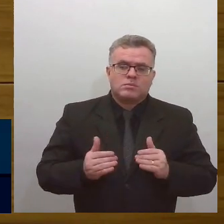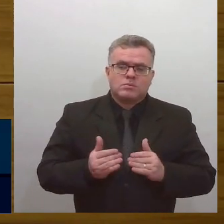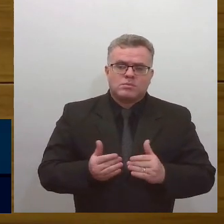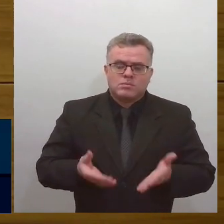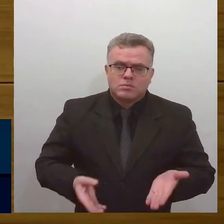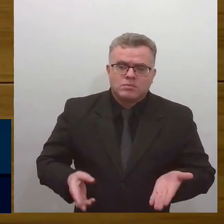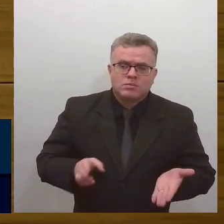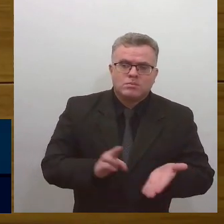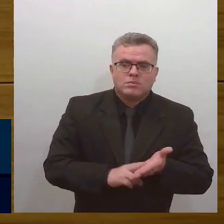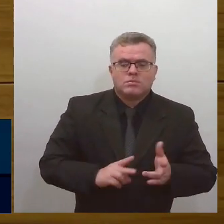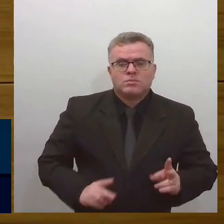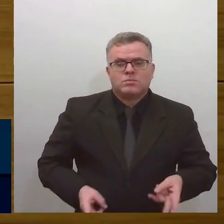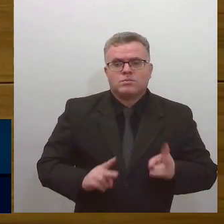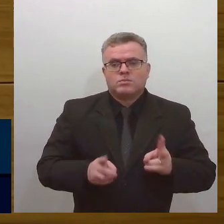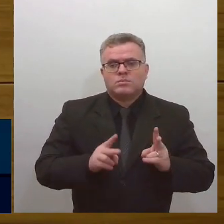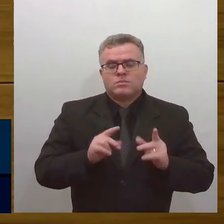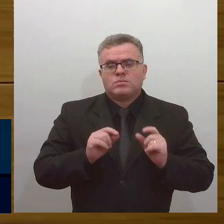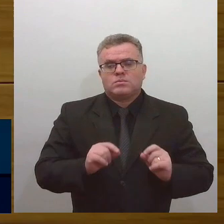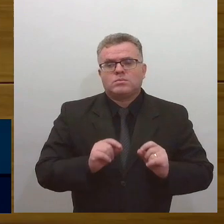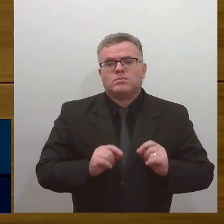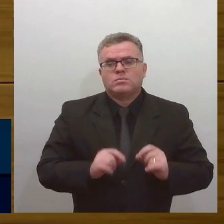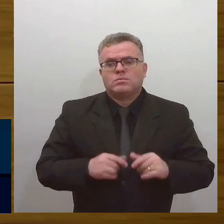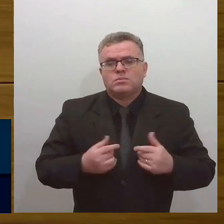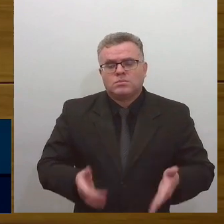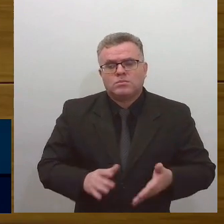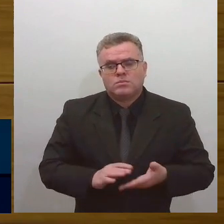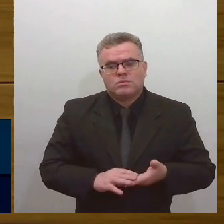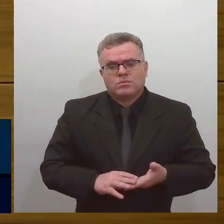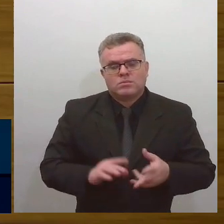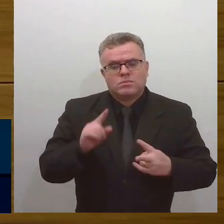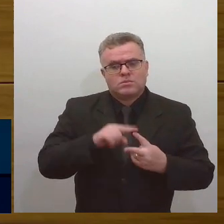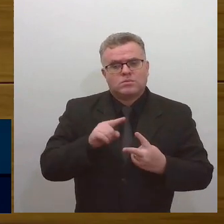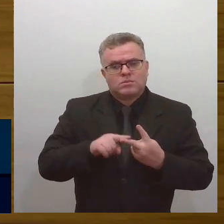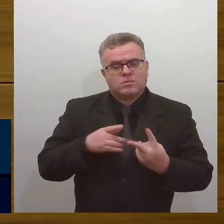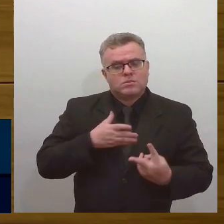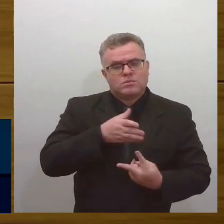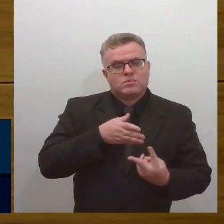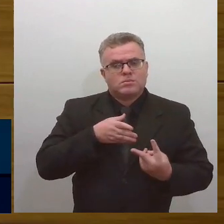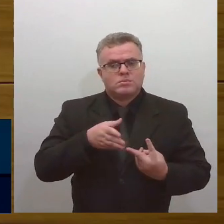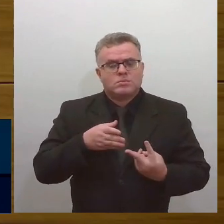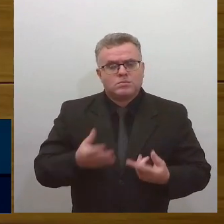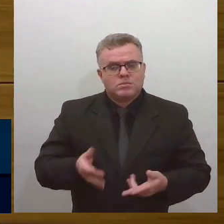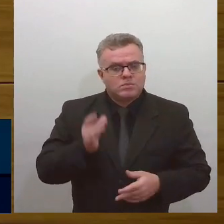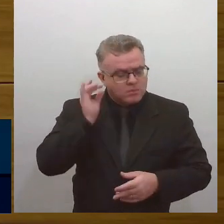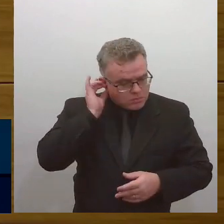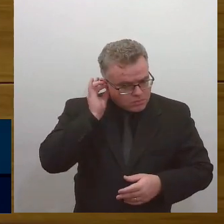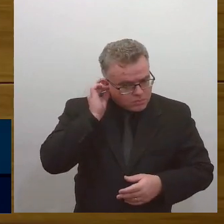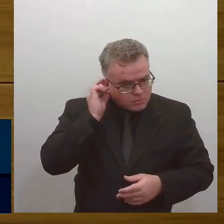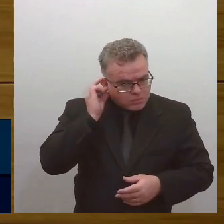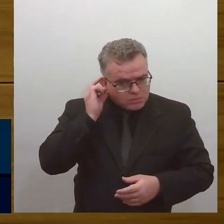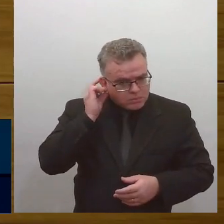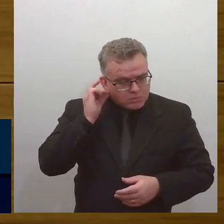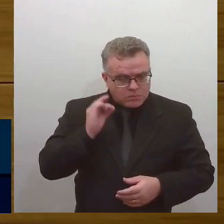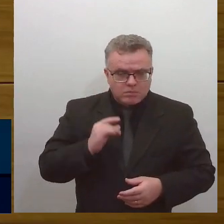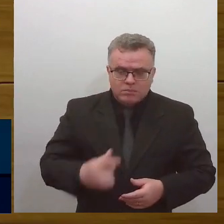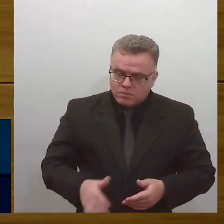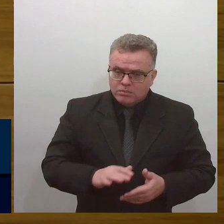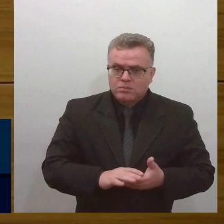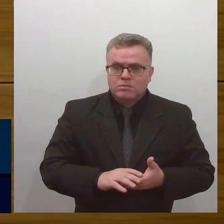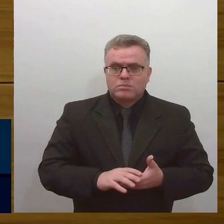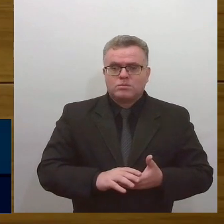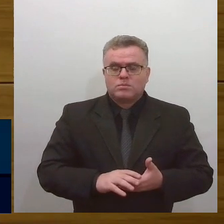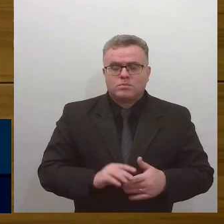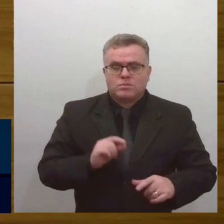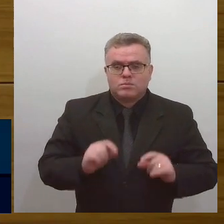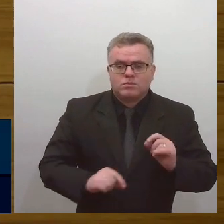estudos de viabilidade eles apontam Dois caminhos um dos caminhos que o estudo de viabilidade aponta é você entra passa por salgado